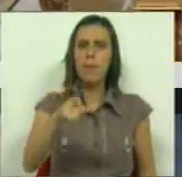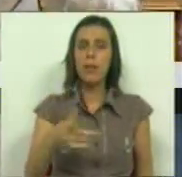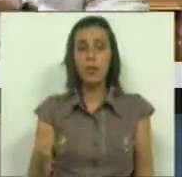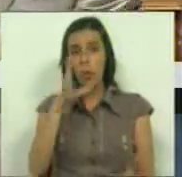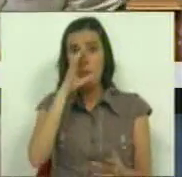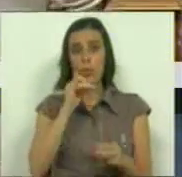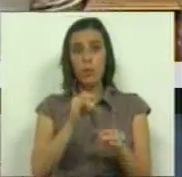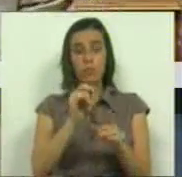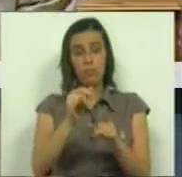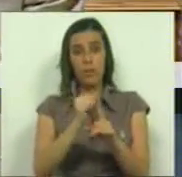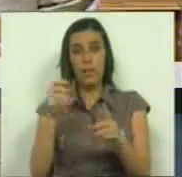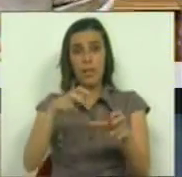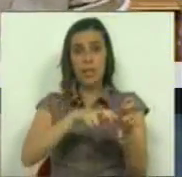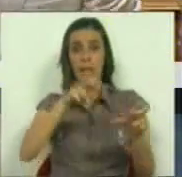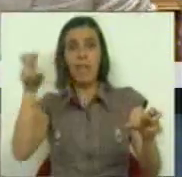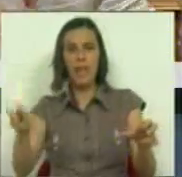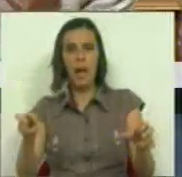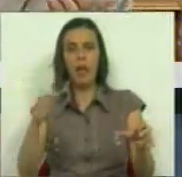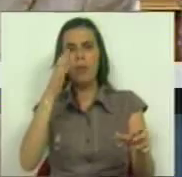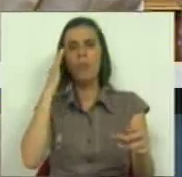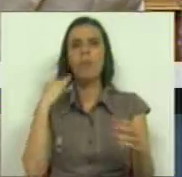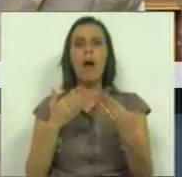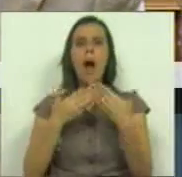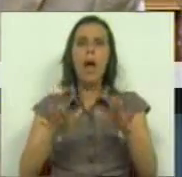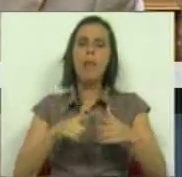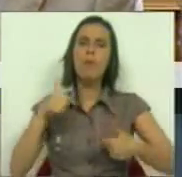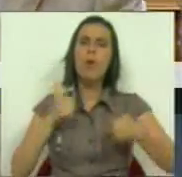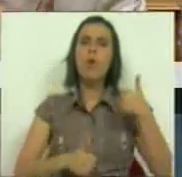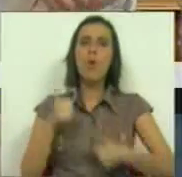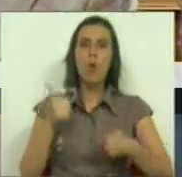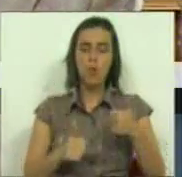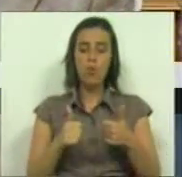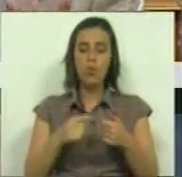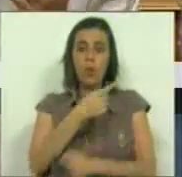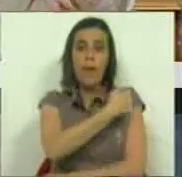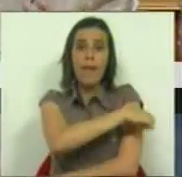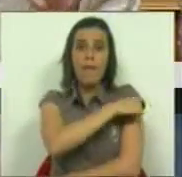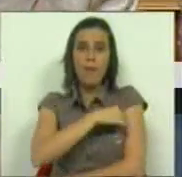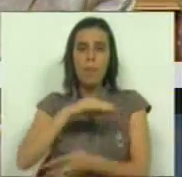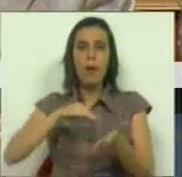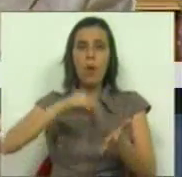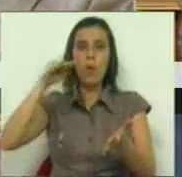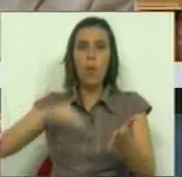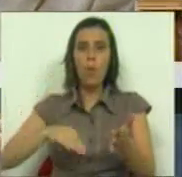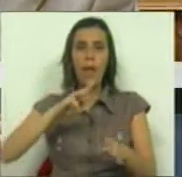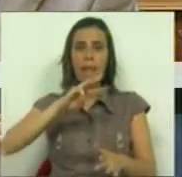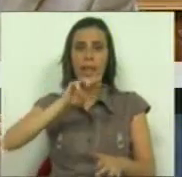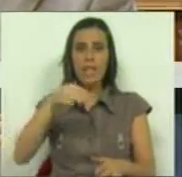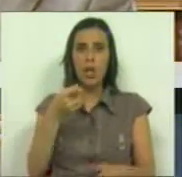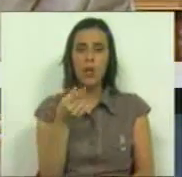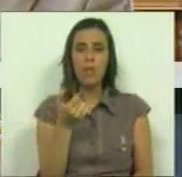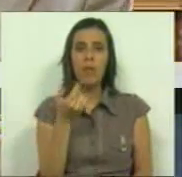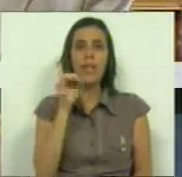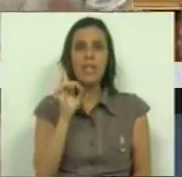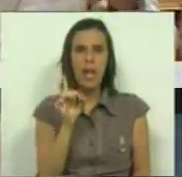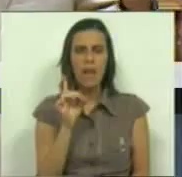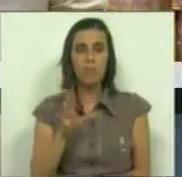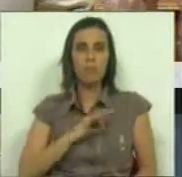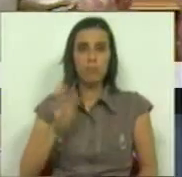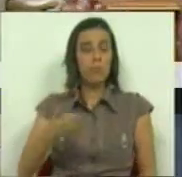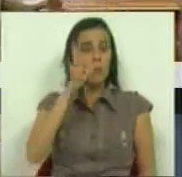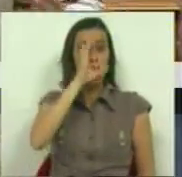ministro, suponho que está sentado ali daquele lado, que abriu um concurso para que os enfermeiros sejam contratados a 13,96 €. O